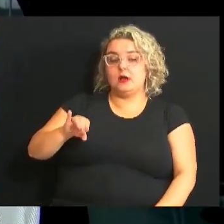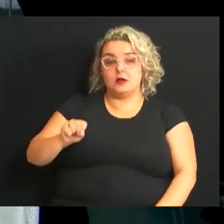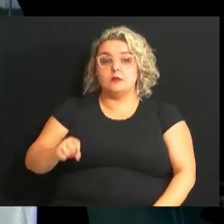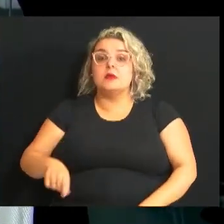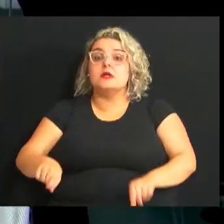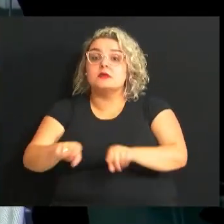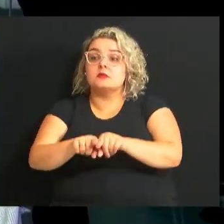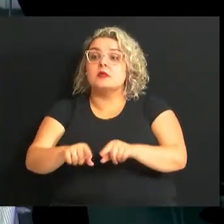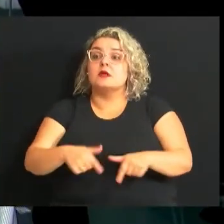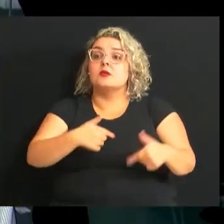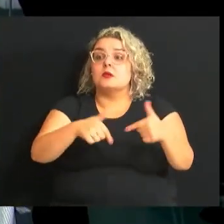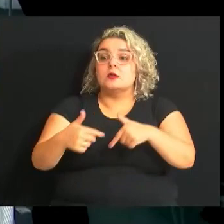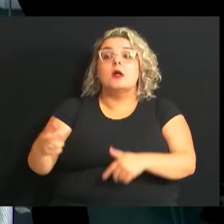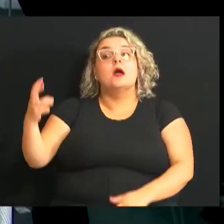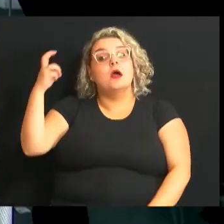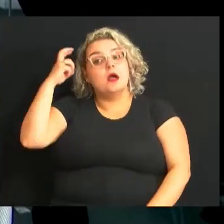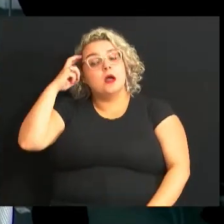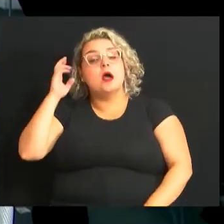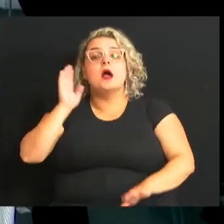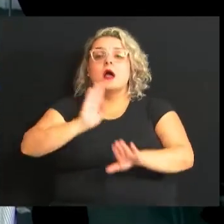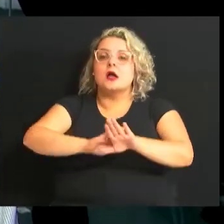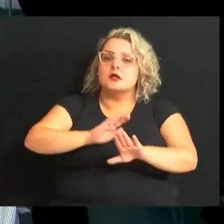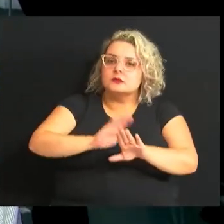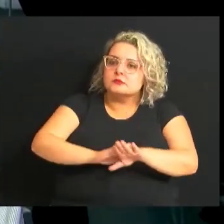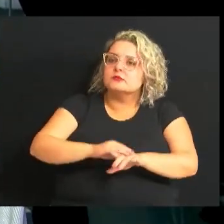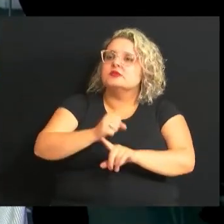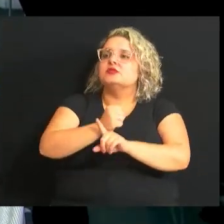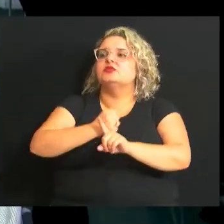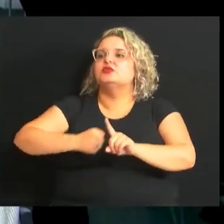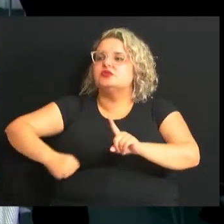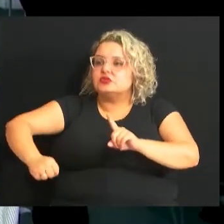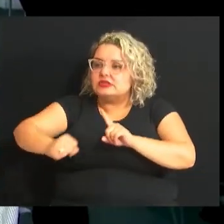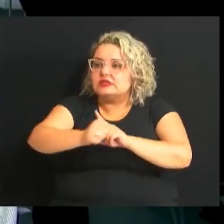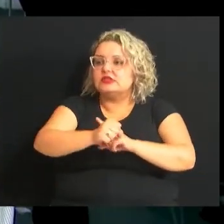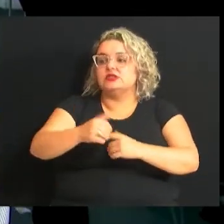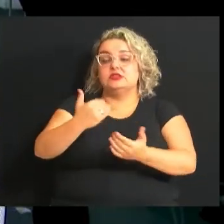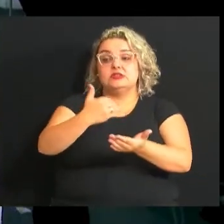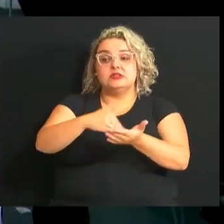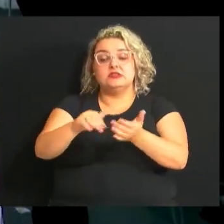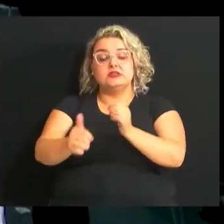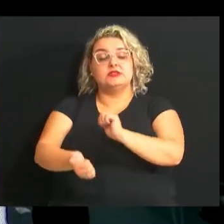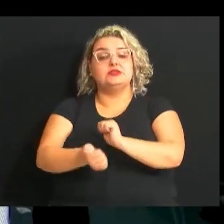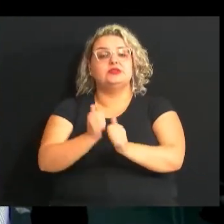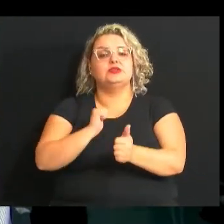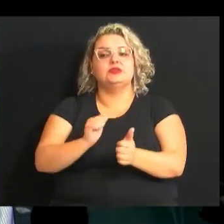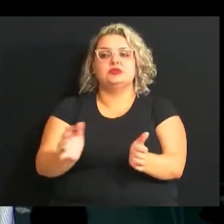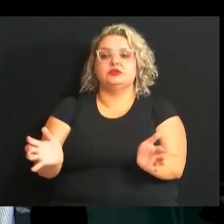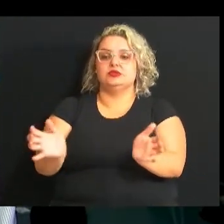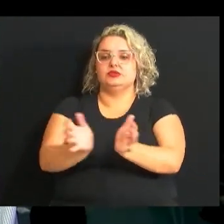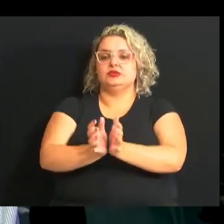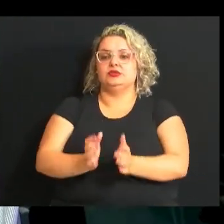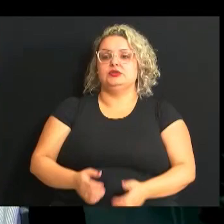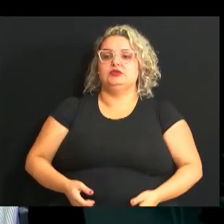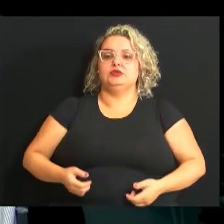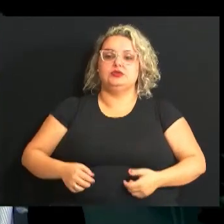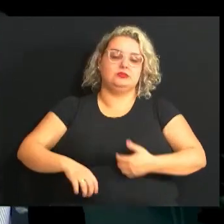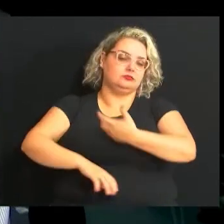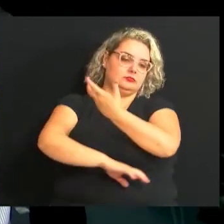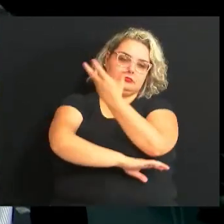à cultura, ação social, Secretaria de Esportes, o Departamento de Parques e Jardins,